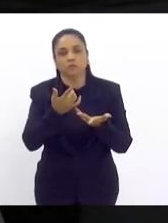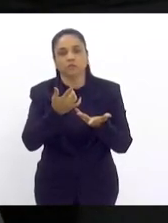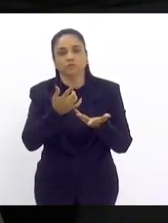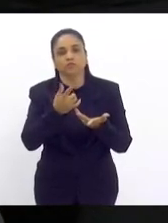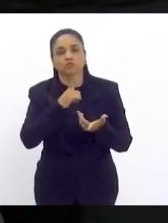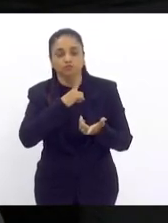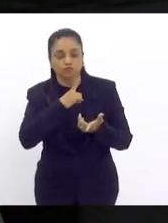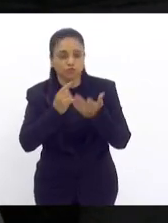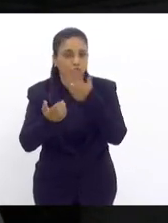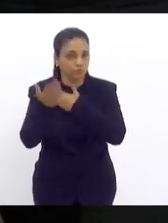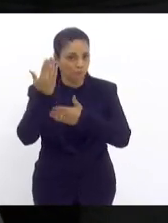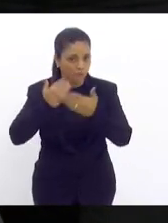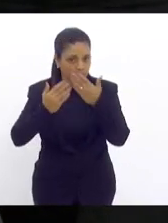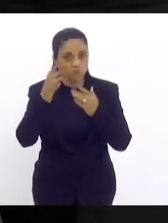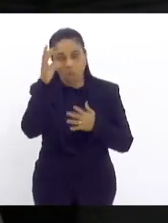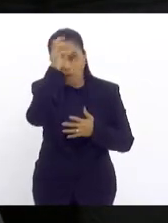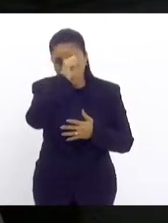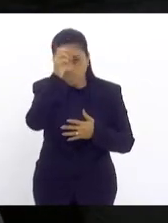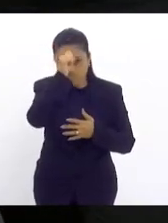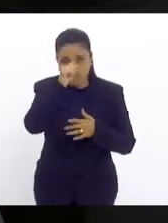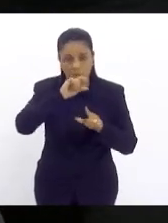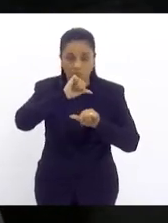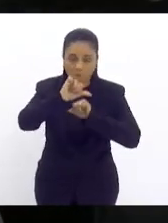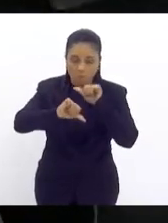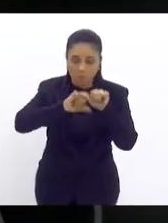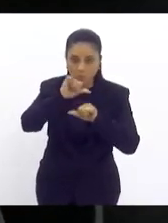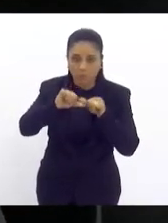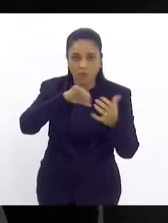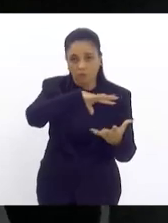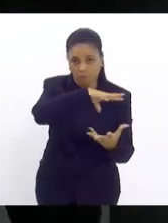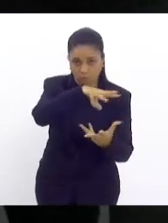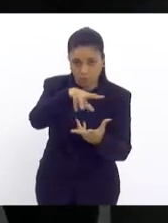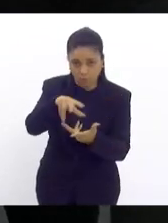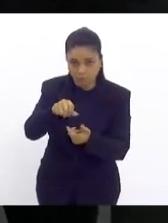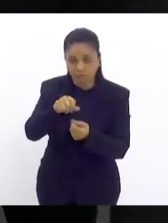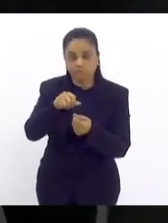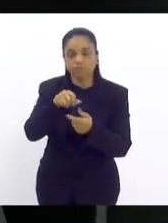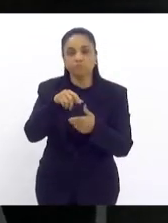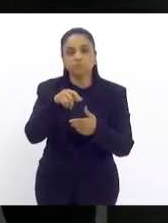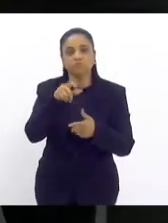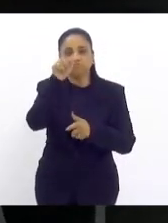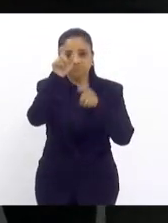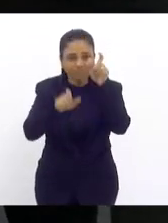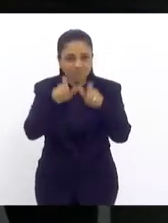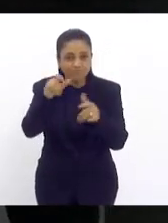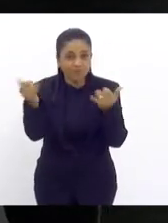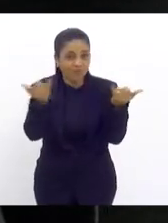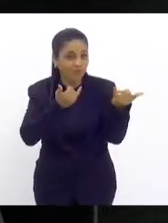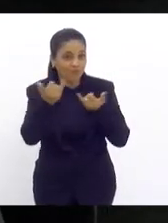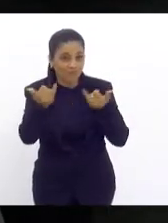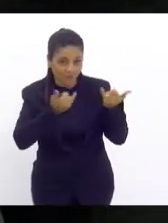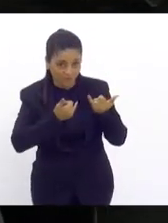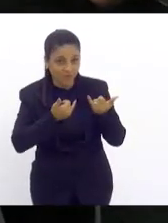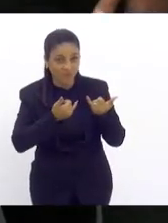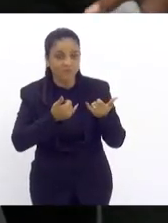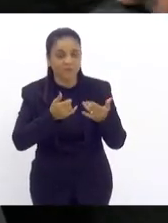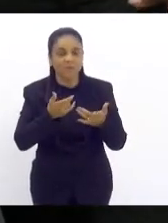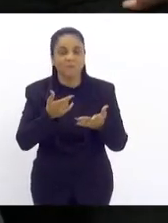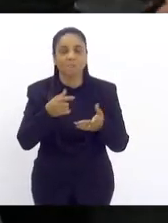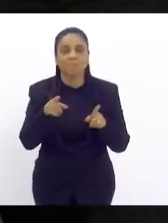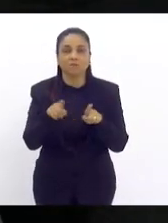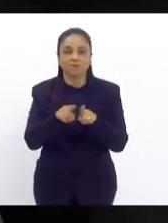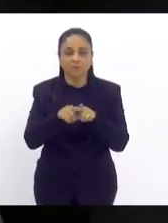nós tínhamos estamos aprendendo nesse mundo com as pessoas falando e aqui né Eu já